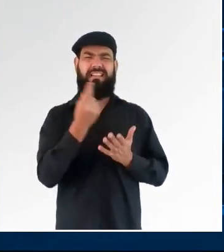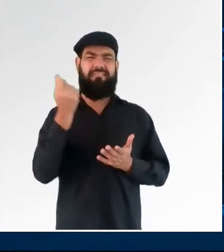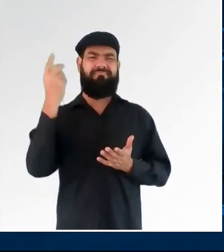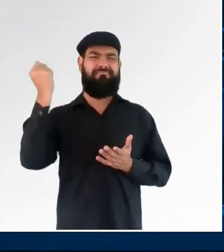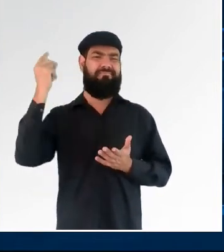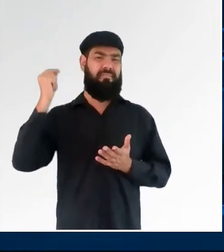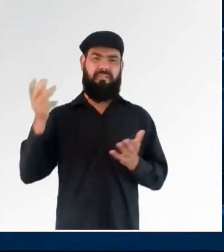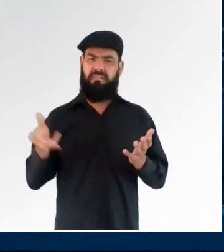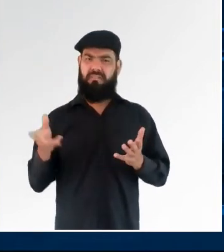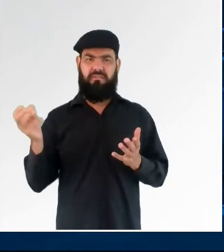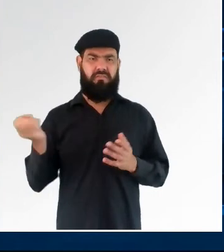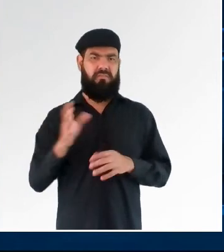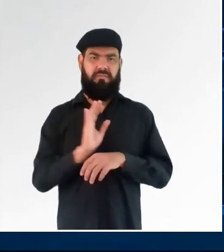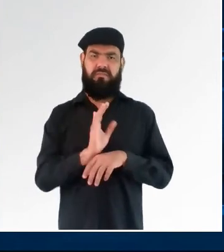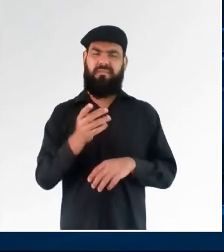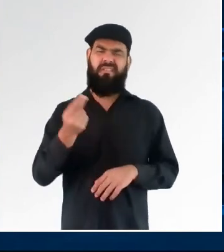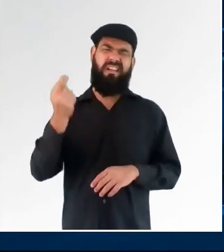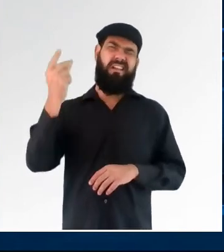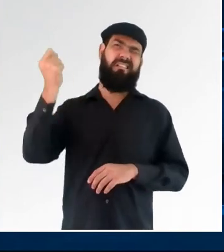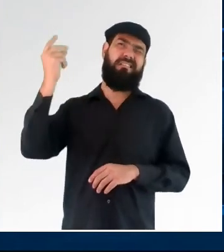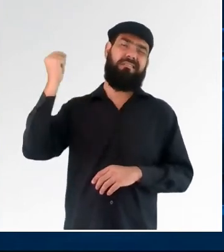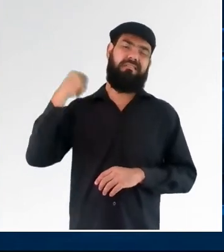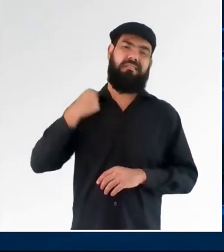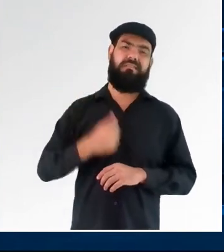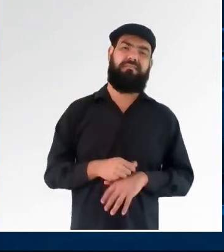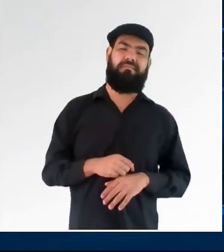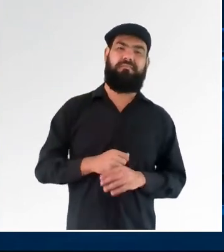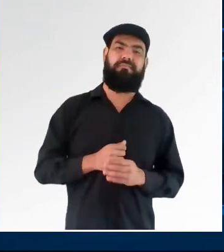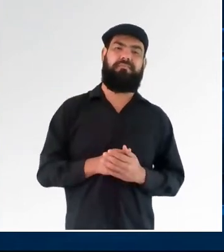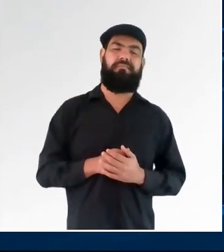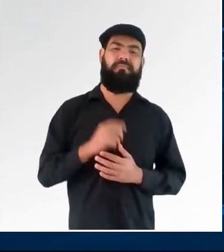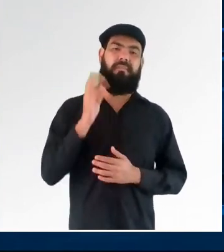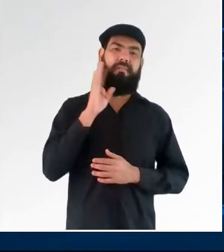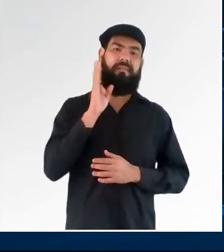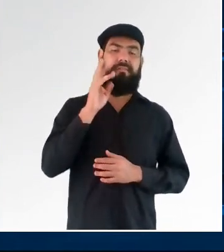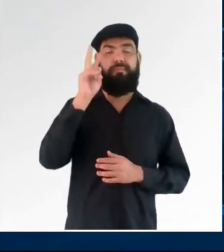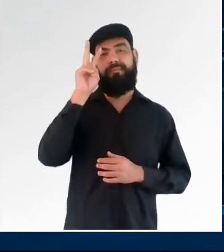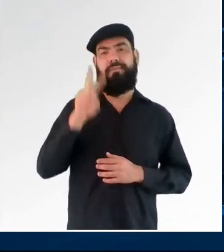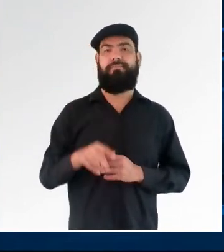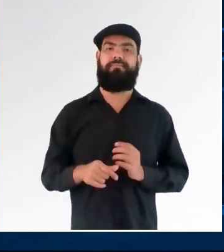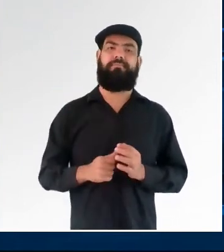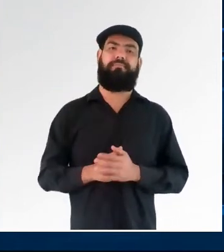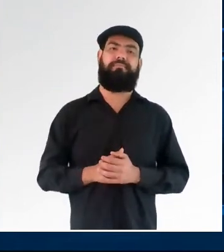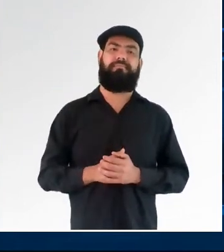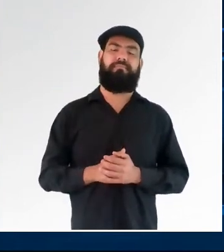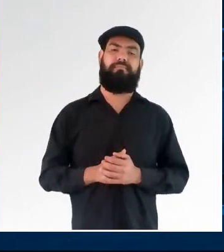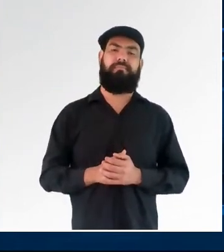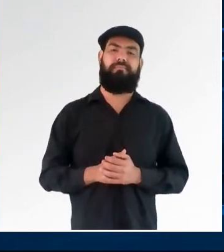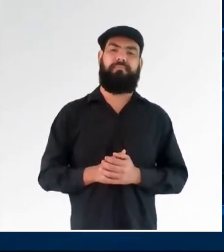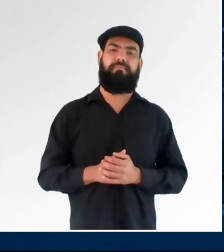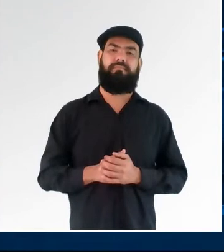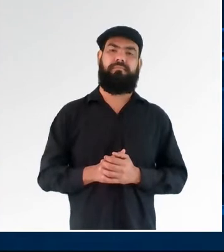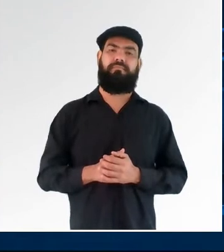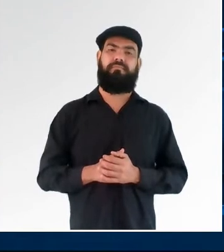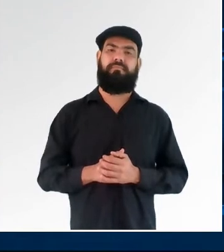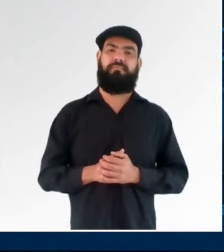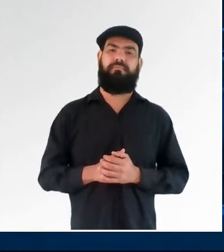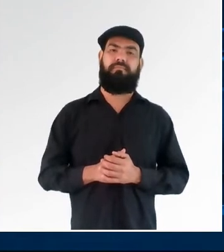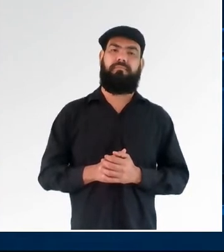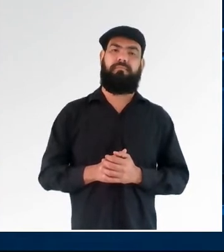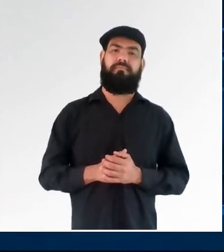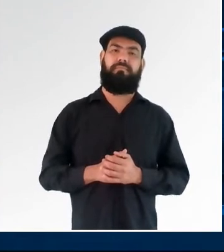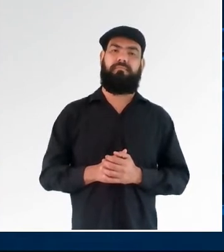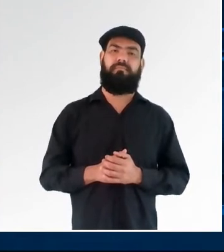Mas muito tempo atrás. Era legal. Olha só, então vamos lá. Aquaman foi motivo de piada por muitos anos.